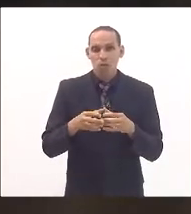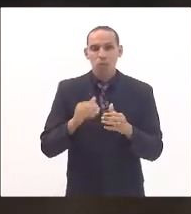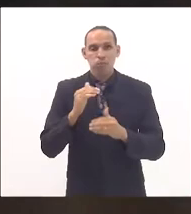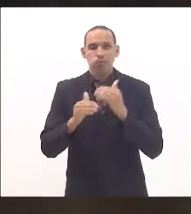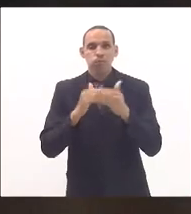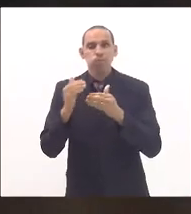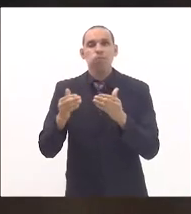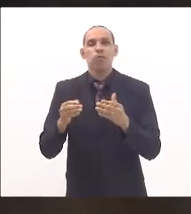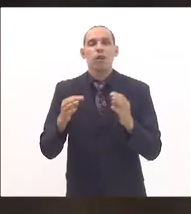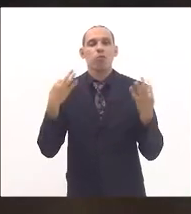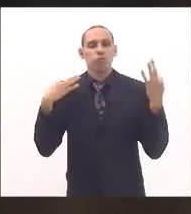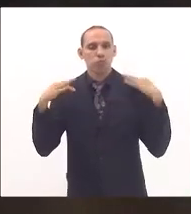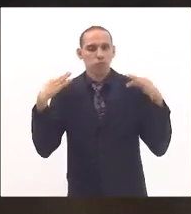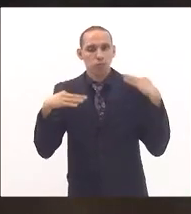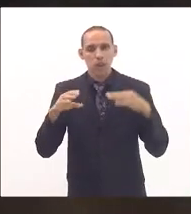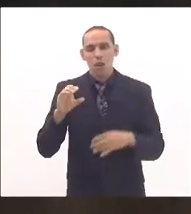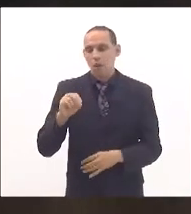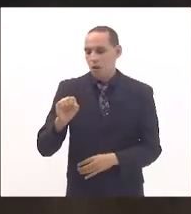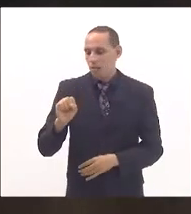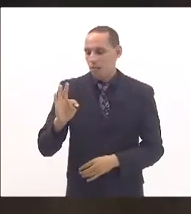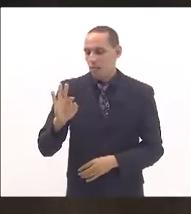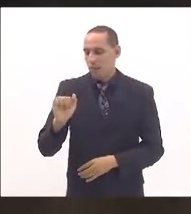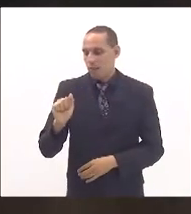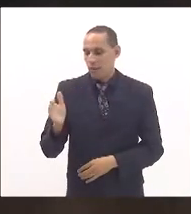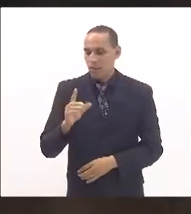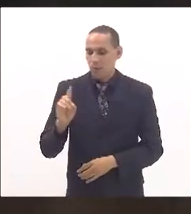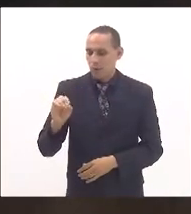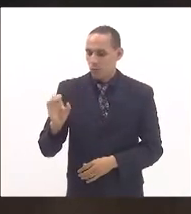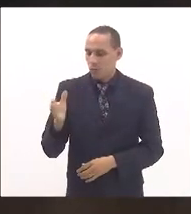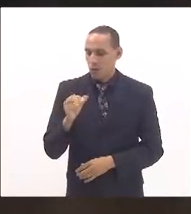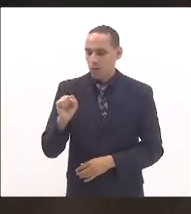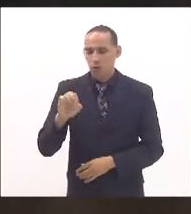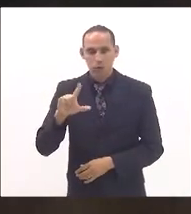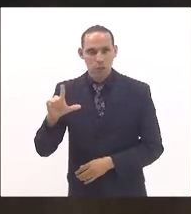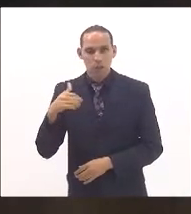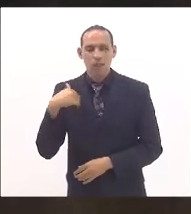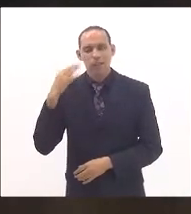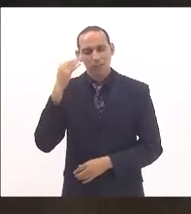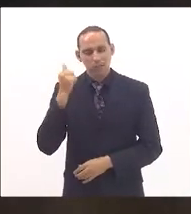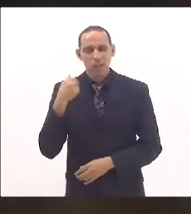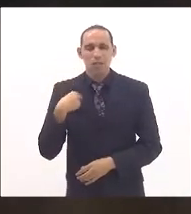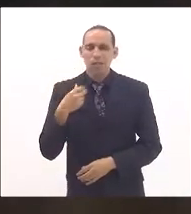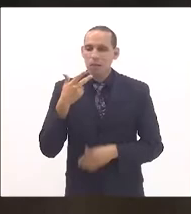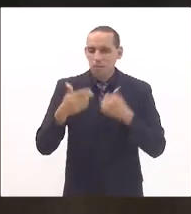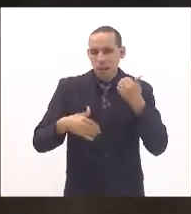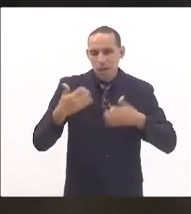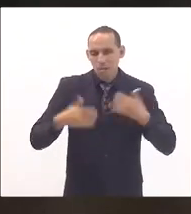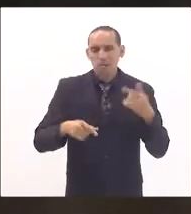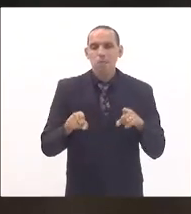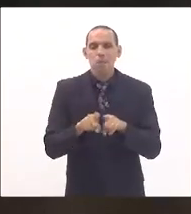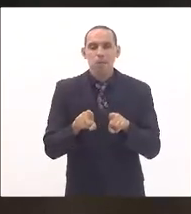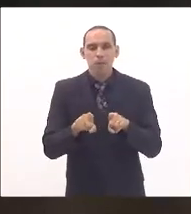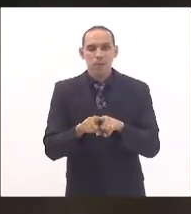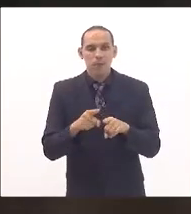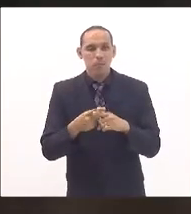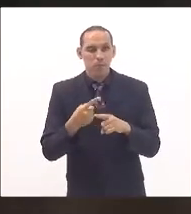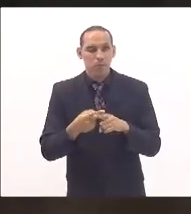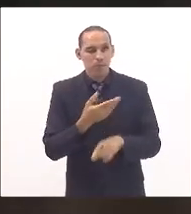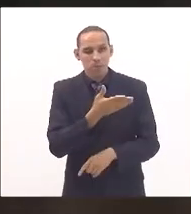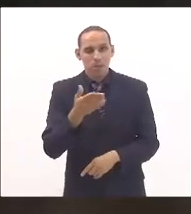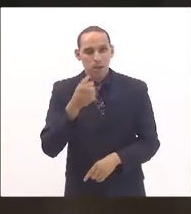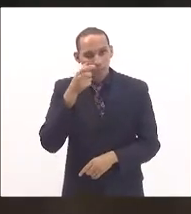Sol. Obrigado pela sua presença. Estou fazendo uso da palavra porque eu sei que é de interesse de vocês também.